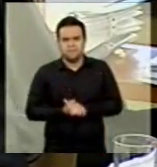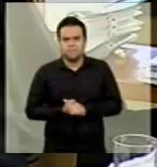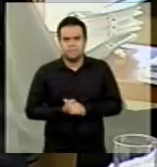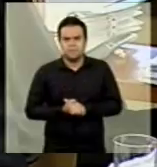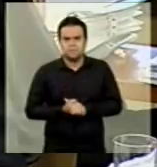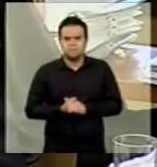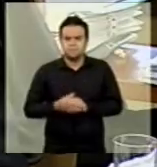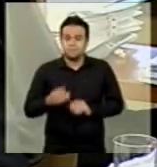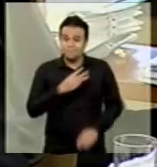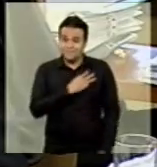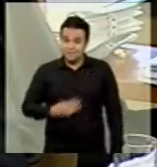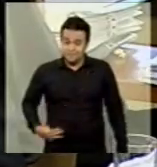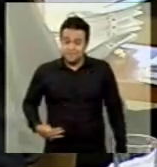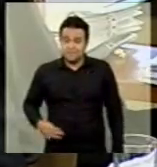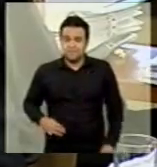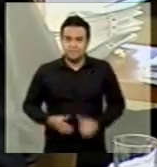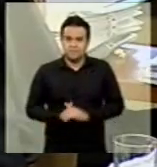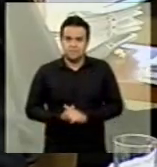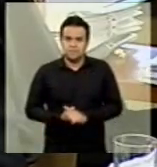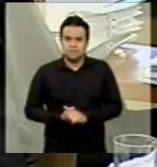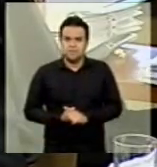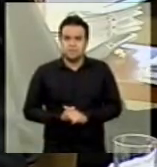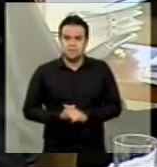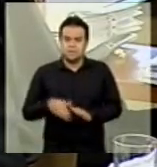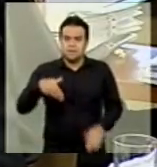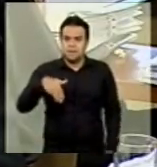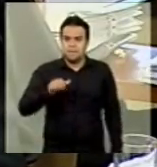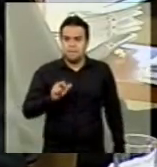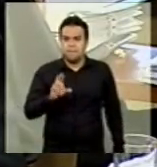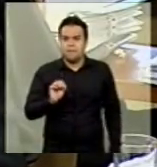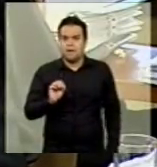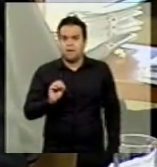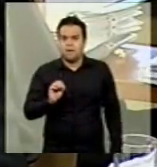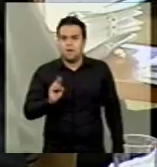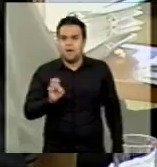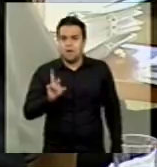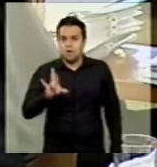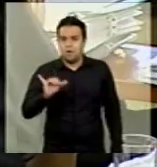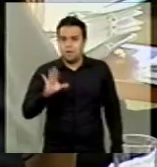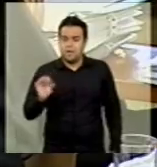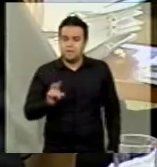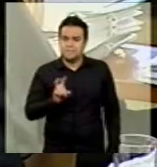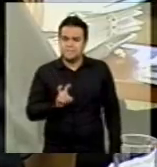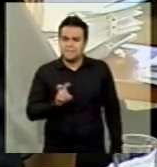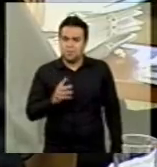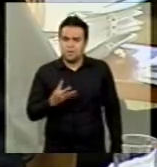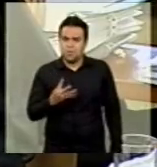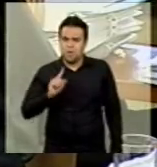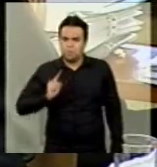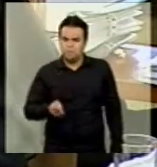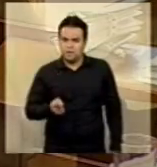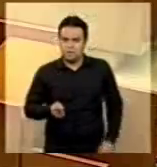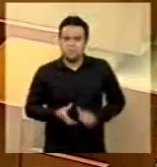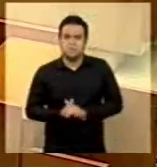há pouco o ministro, não sobre as matérias, mas sobre o número, o ministro Marco Aurélio, 54 mil. Nós não hoje,